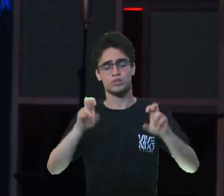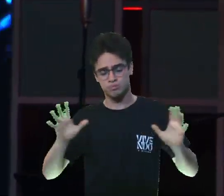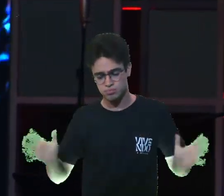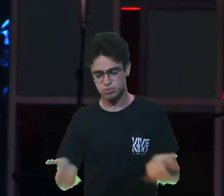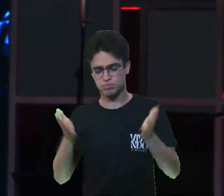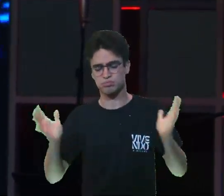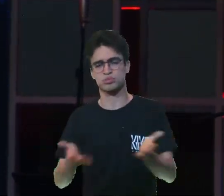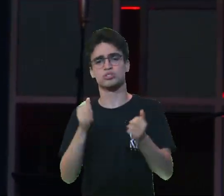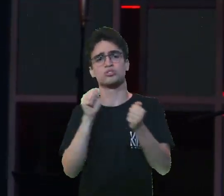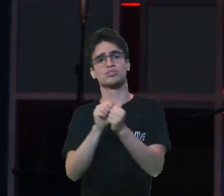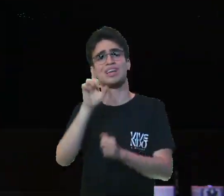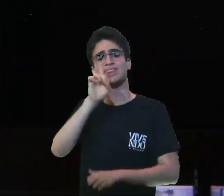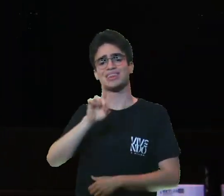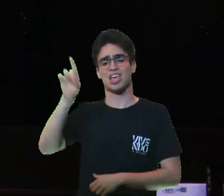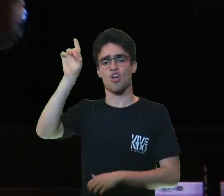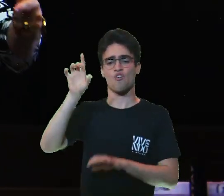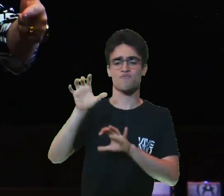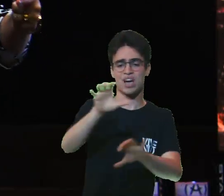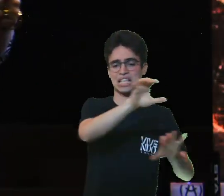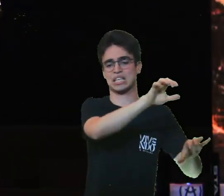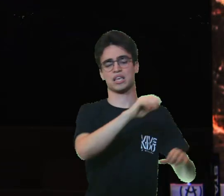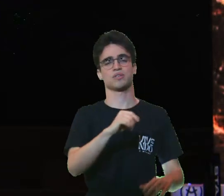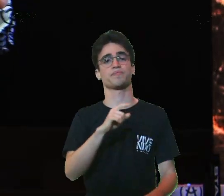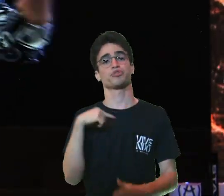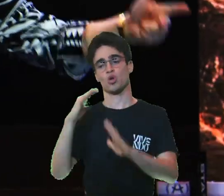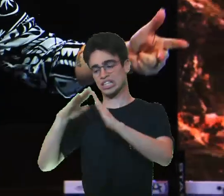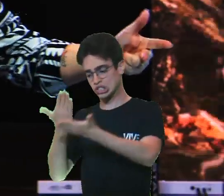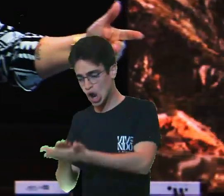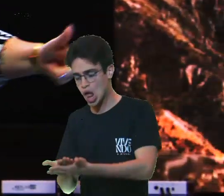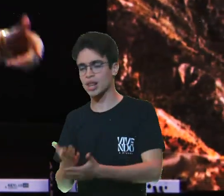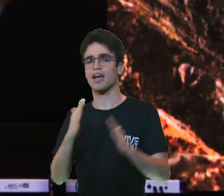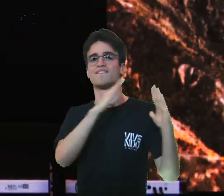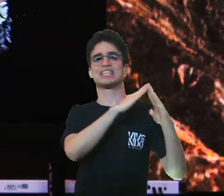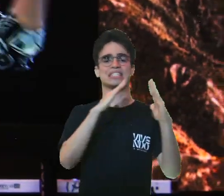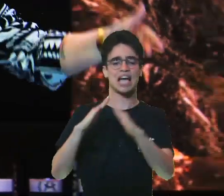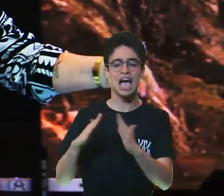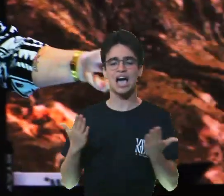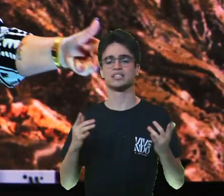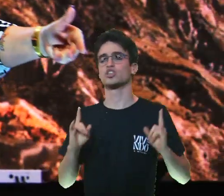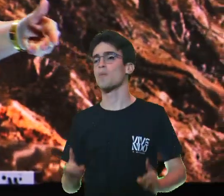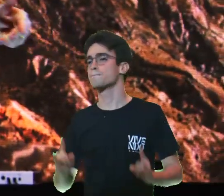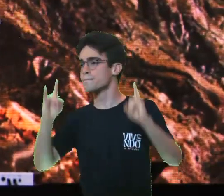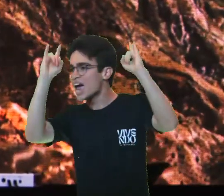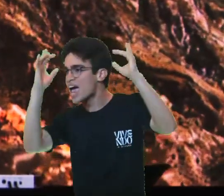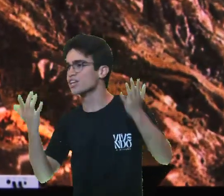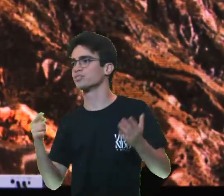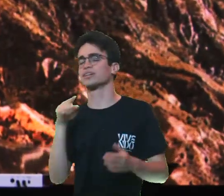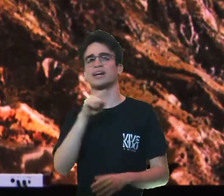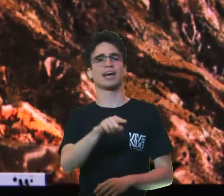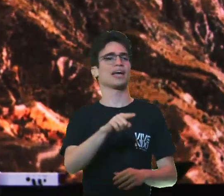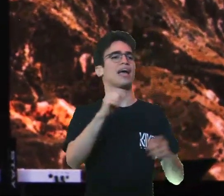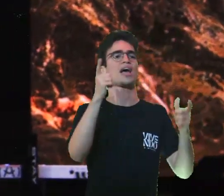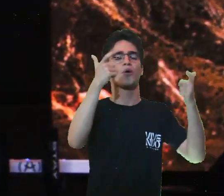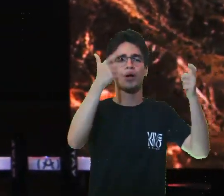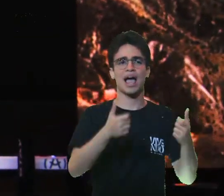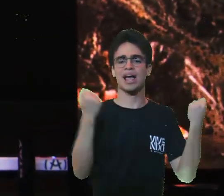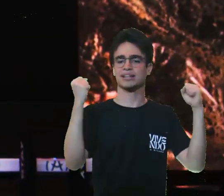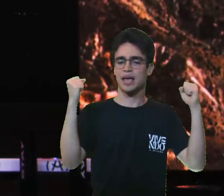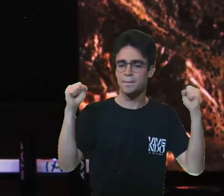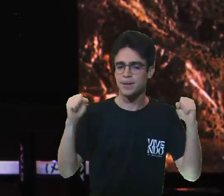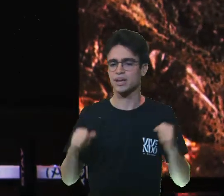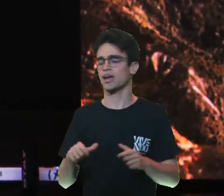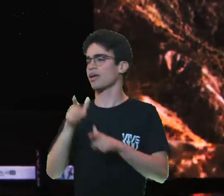fazendo hoje, na nossa escola, na nossa vizinhança, no nosso prédio, na academia que frequentamos, nos lugares